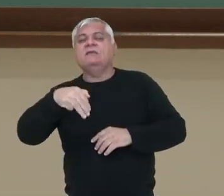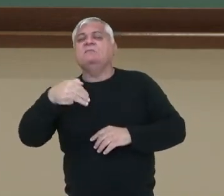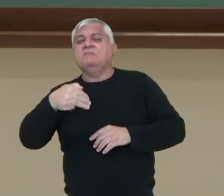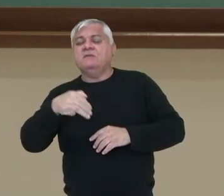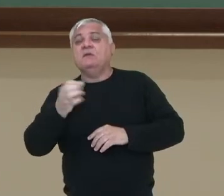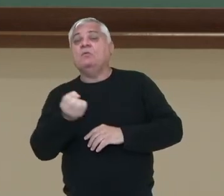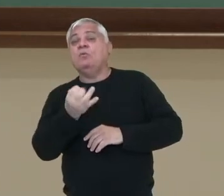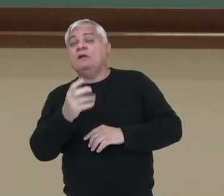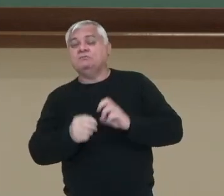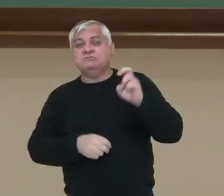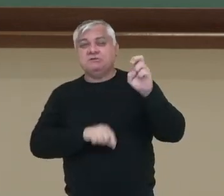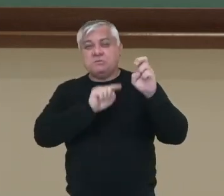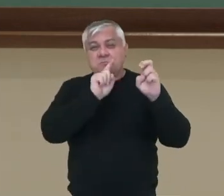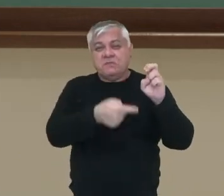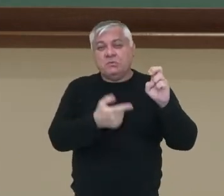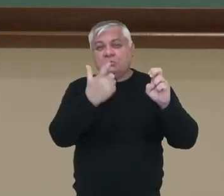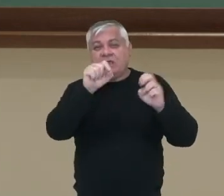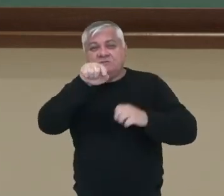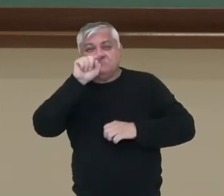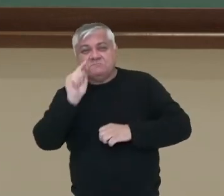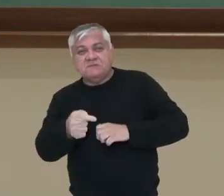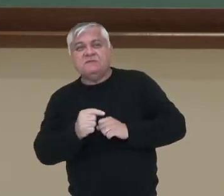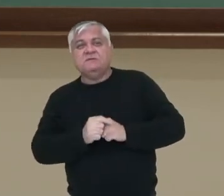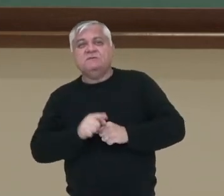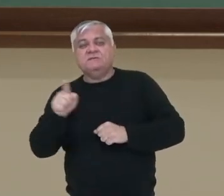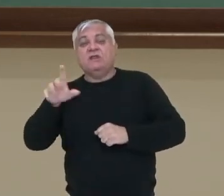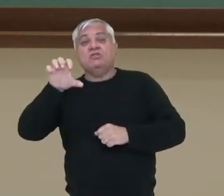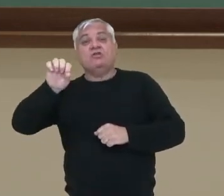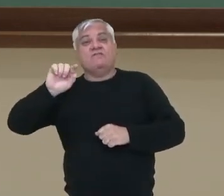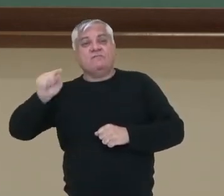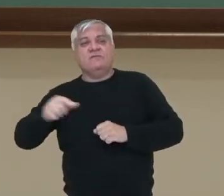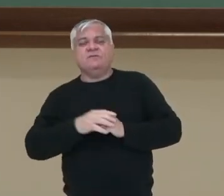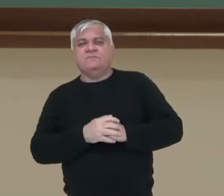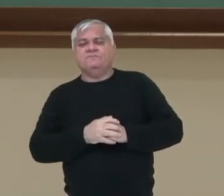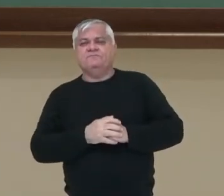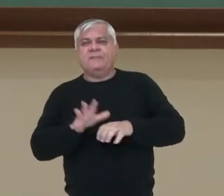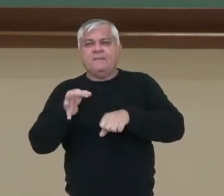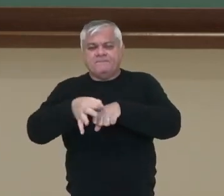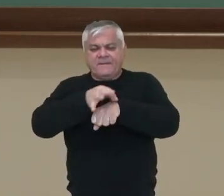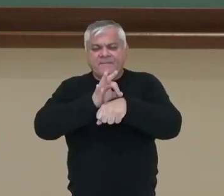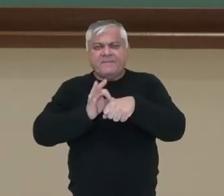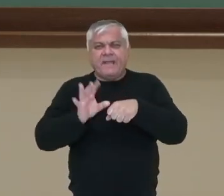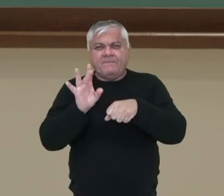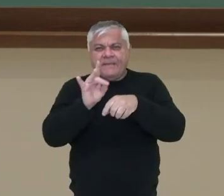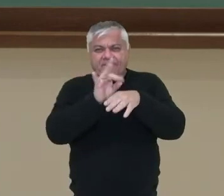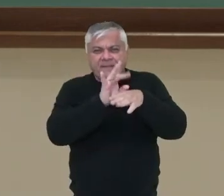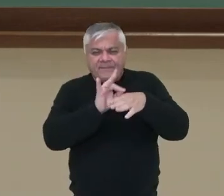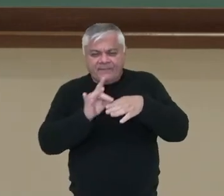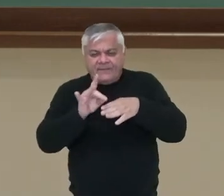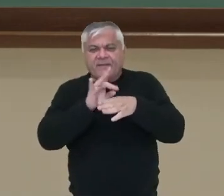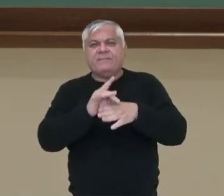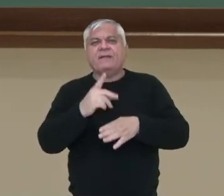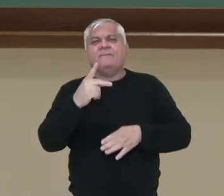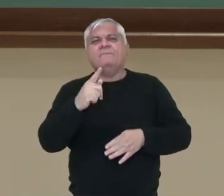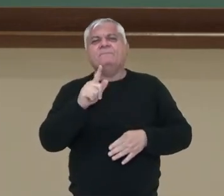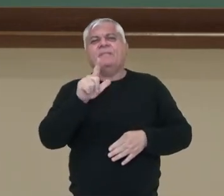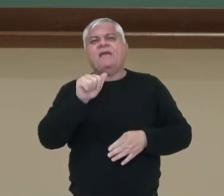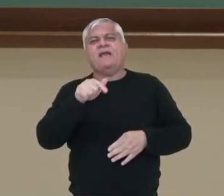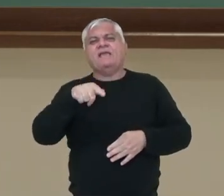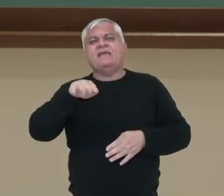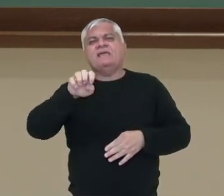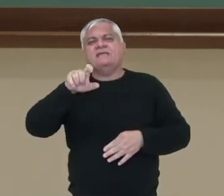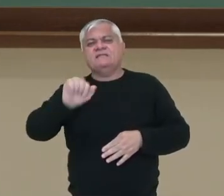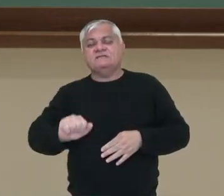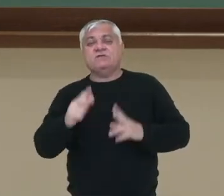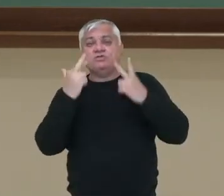e 10.000 milímetros cúbicos, e o paciente está com 9.000. E as plaquetas, que são aquelas responsáveis pela cicatrização, né? O